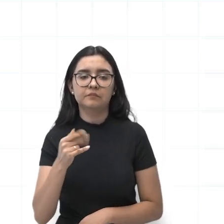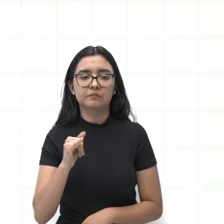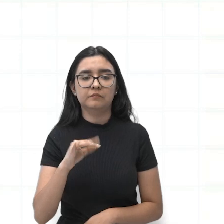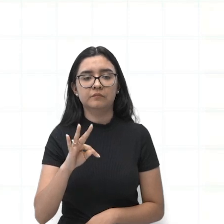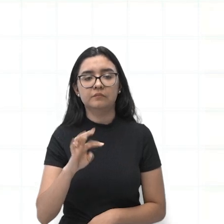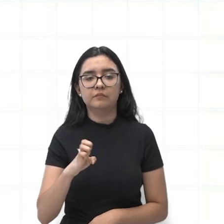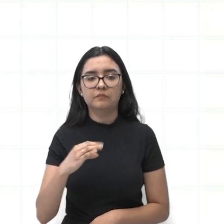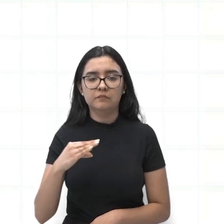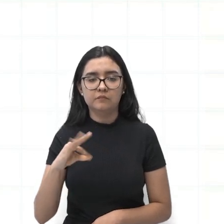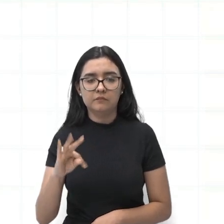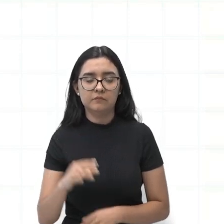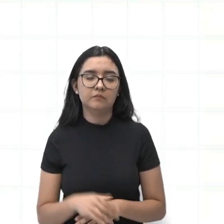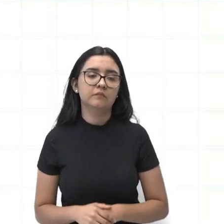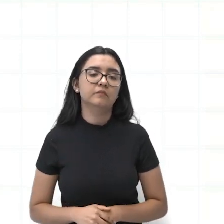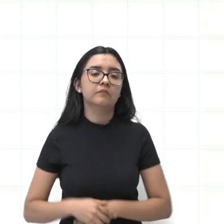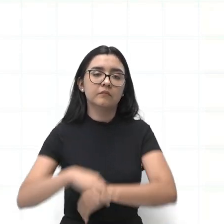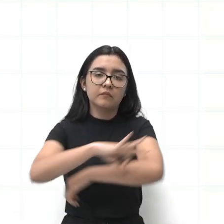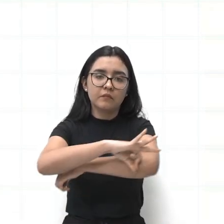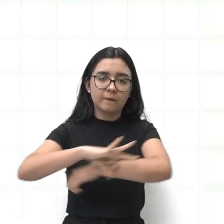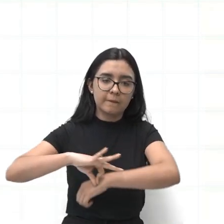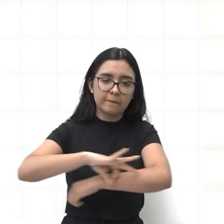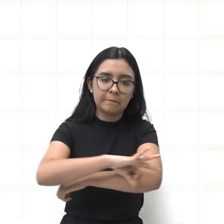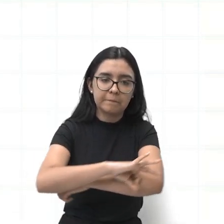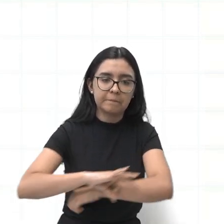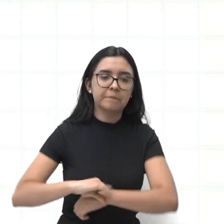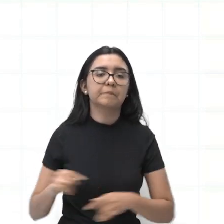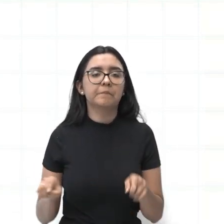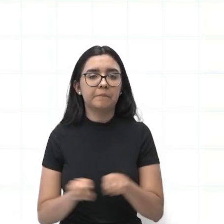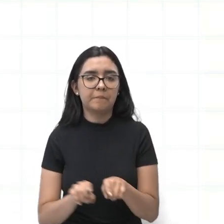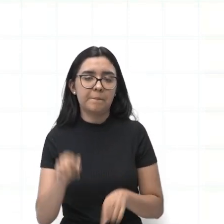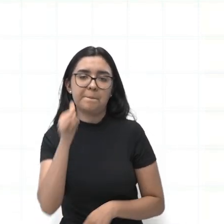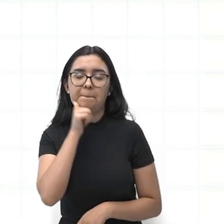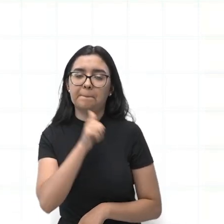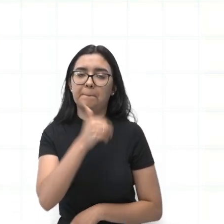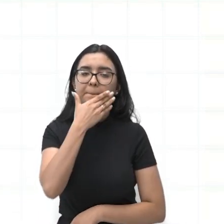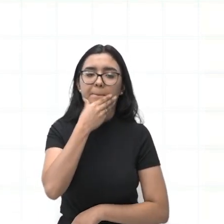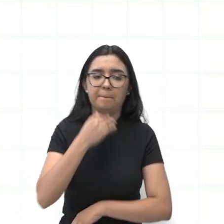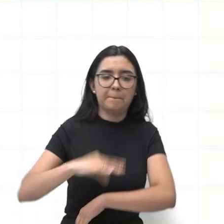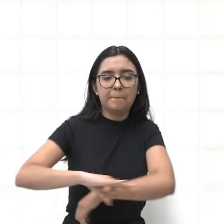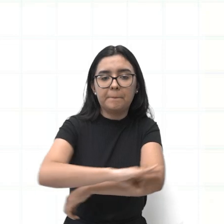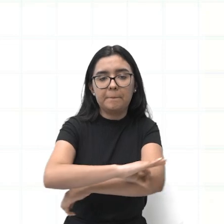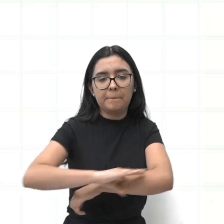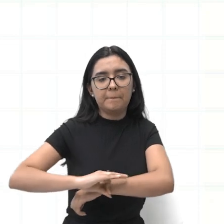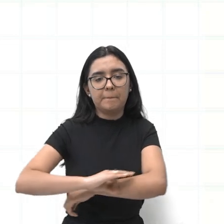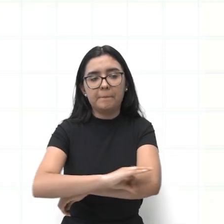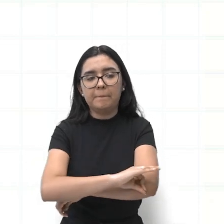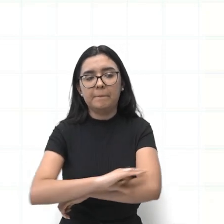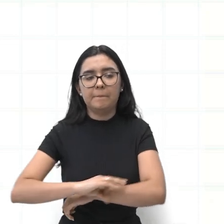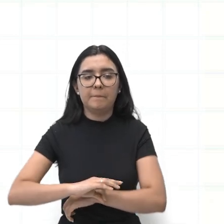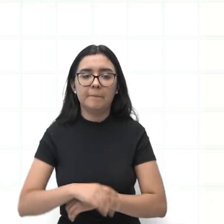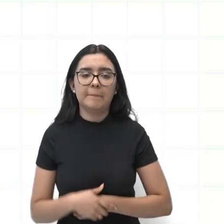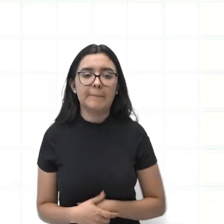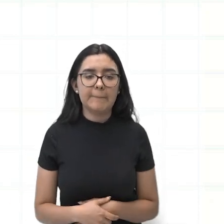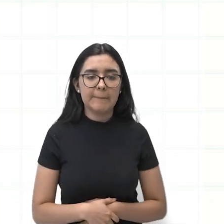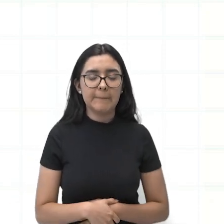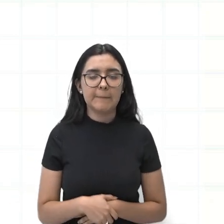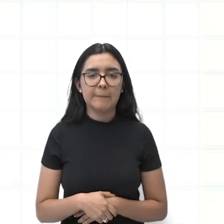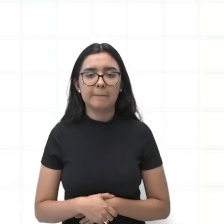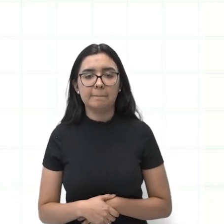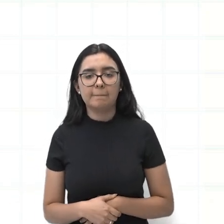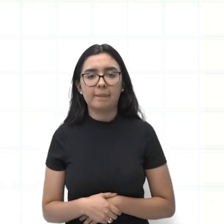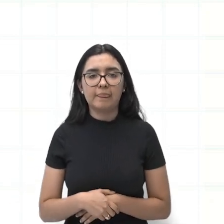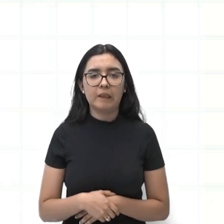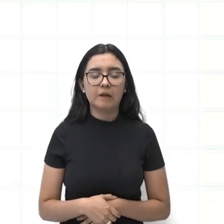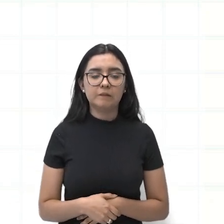Architect, arquiteto ou arquiteta também, não tem alteração, tá? Architect, or arquiteto